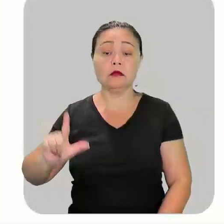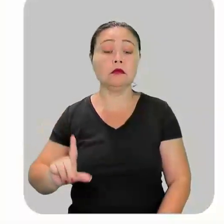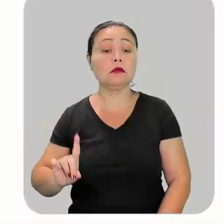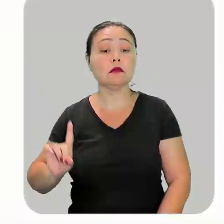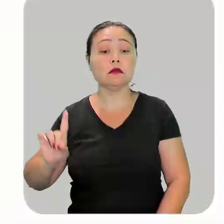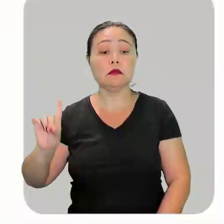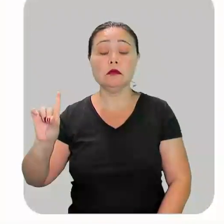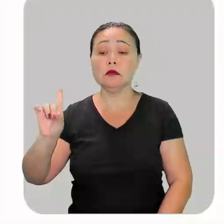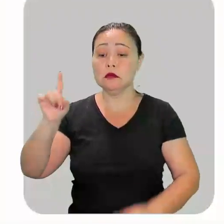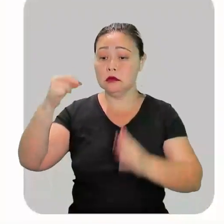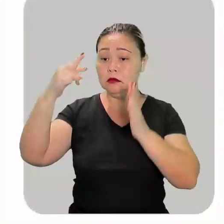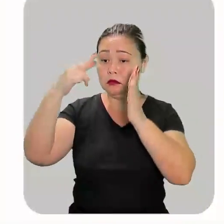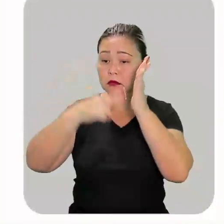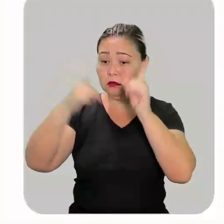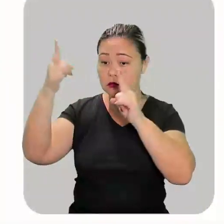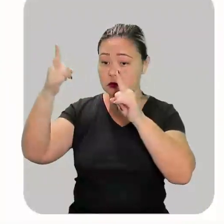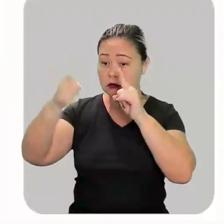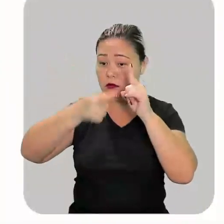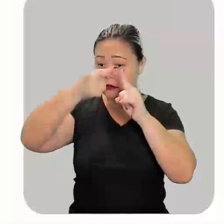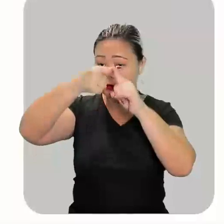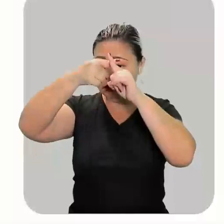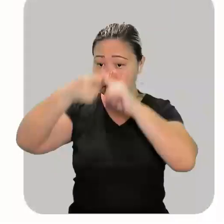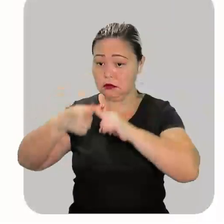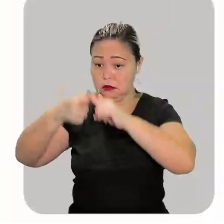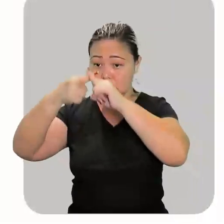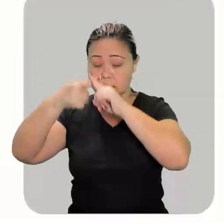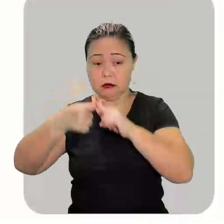ml. Vamos lá, multiplicamos cruzado,